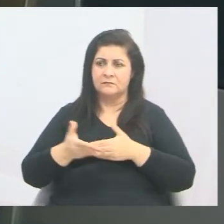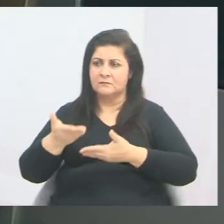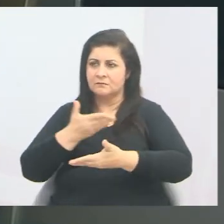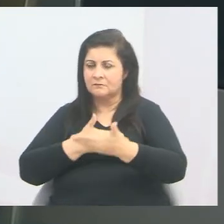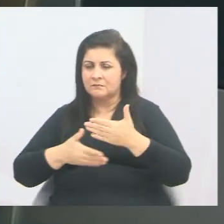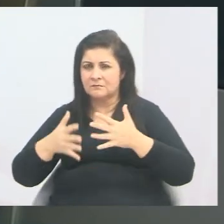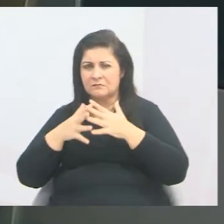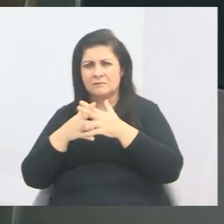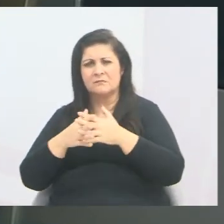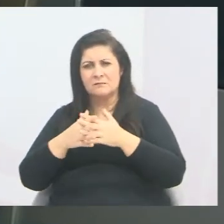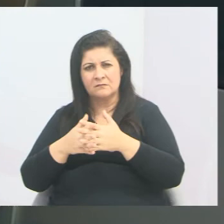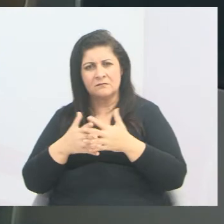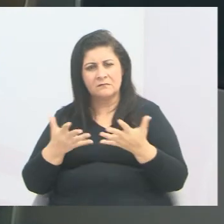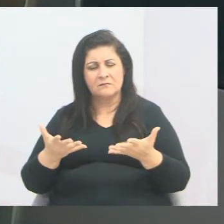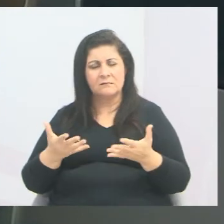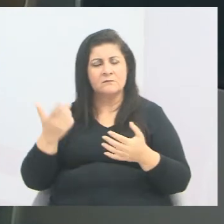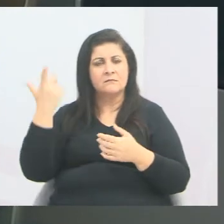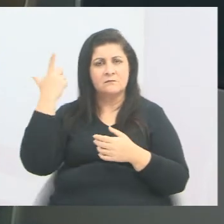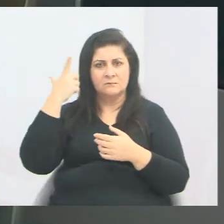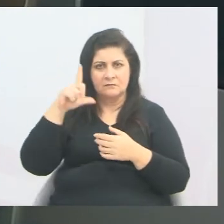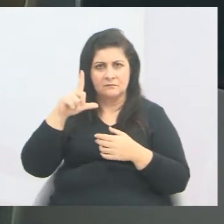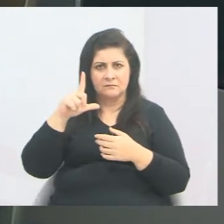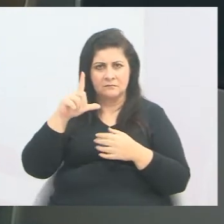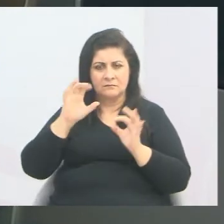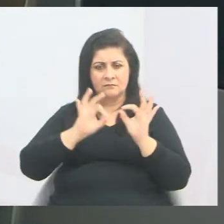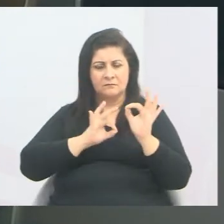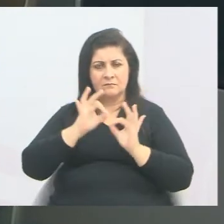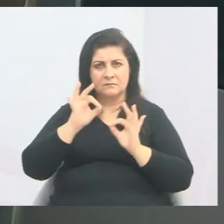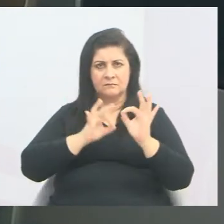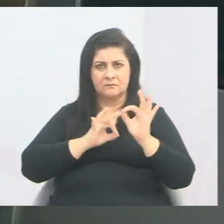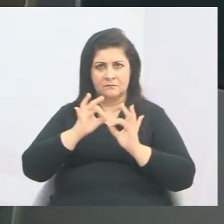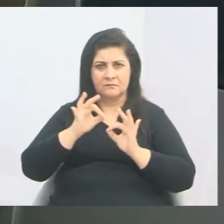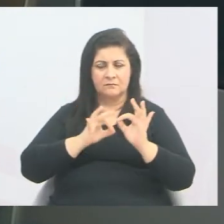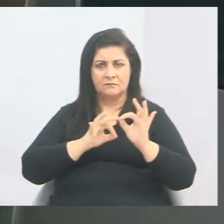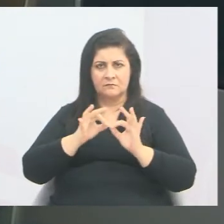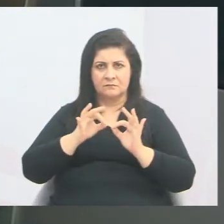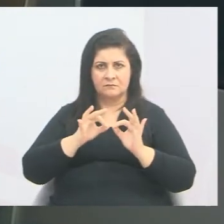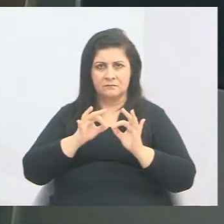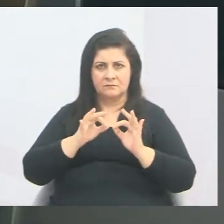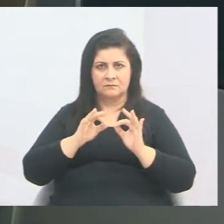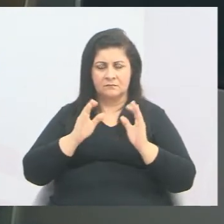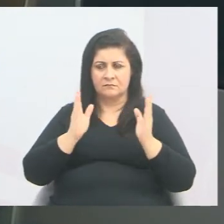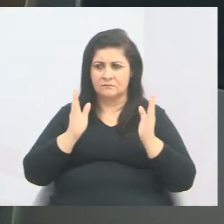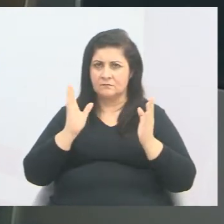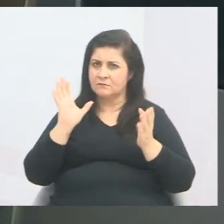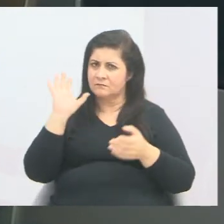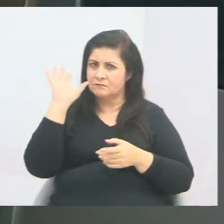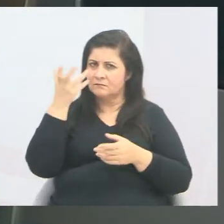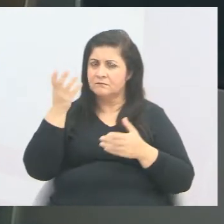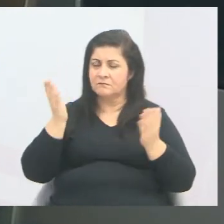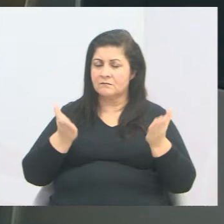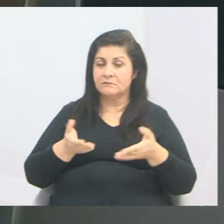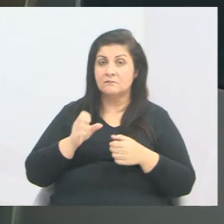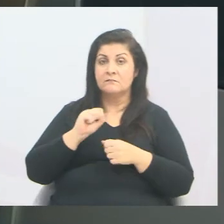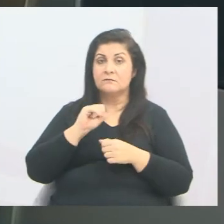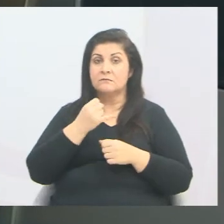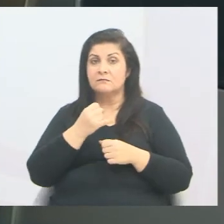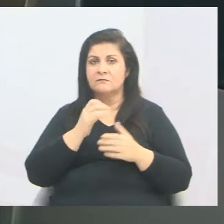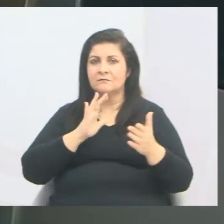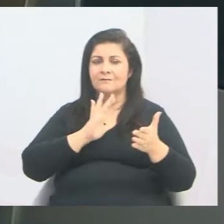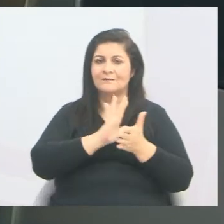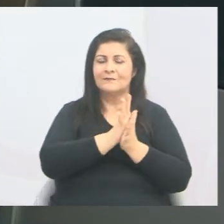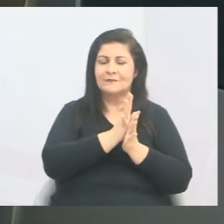essas demandas, conseguem fazer uma projeção no quadro que a gente está vendo, se isso vai